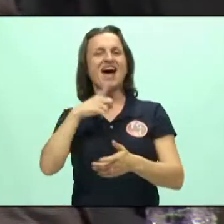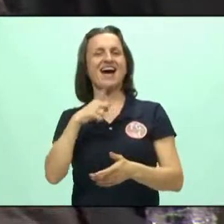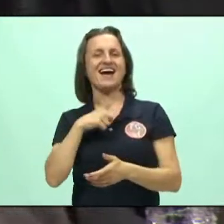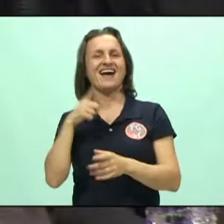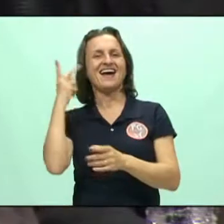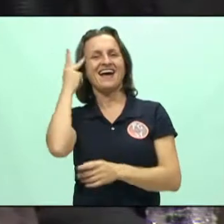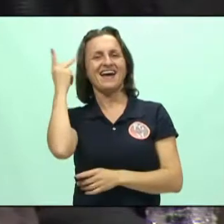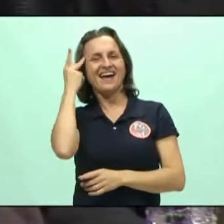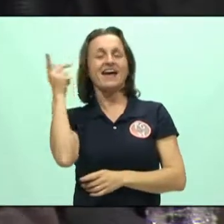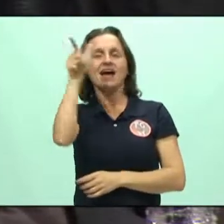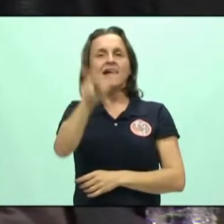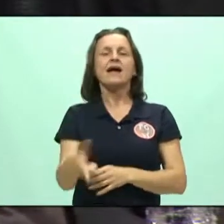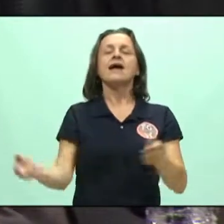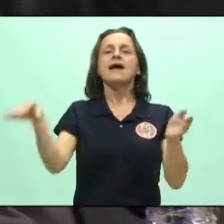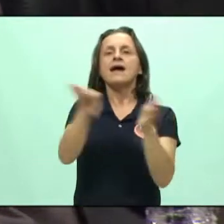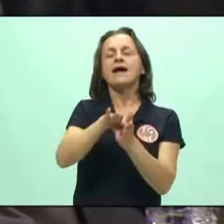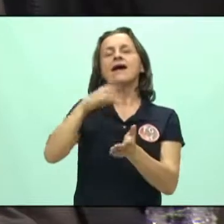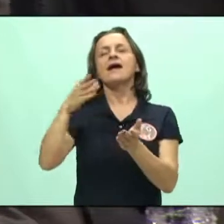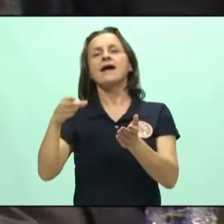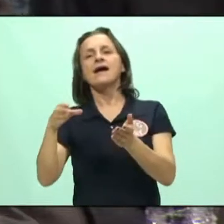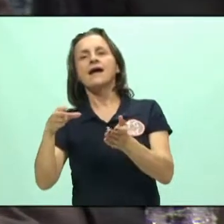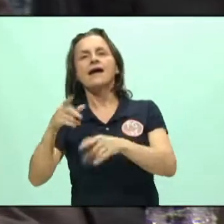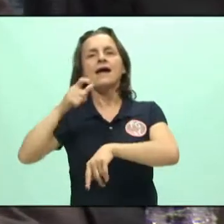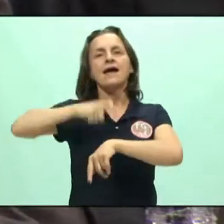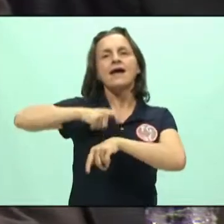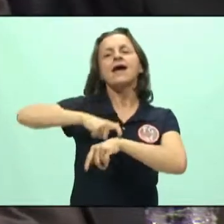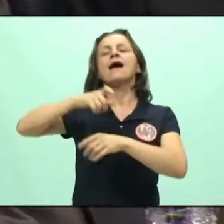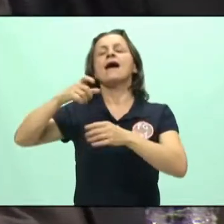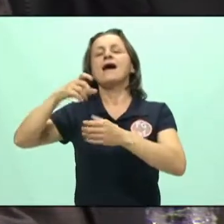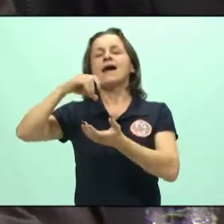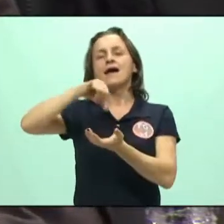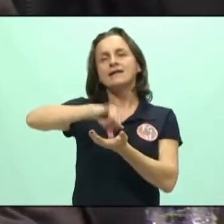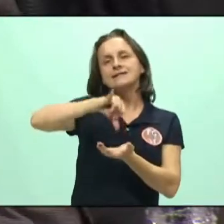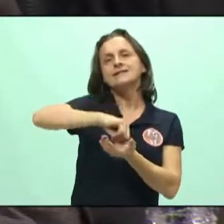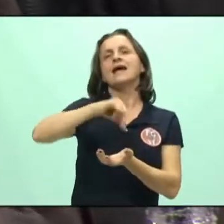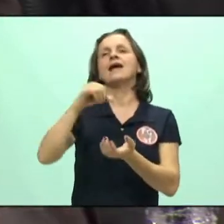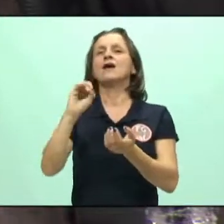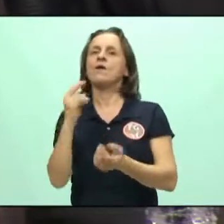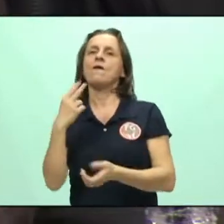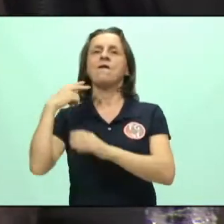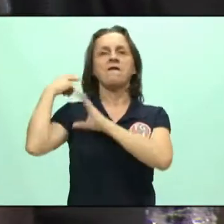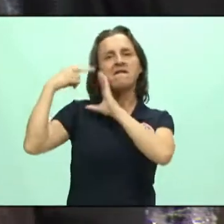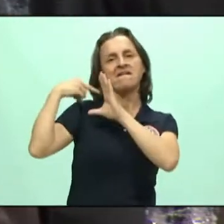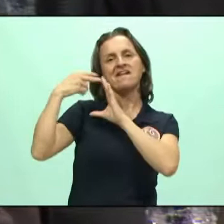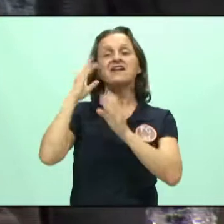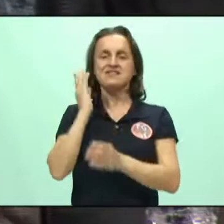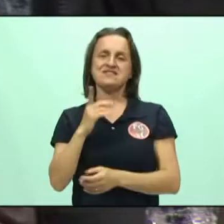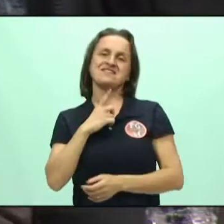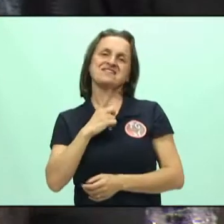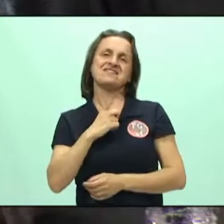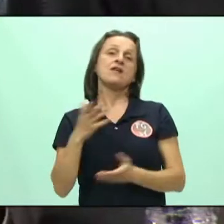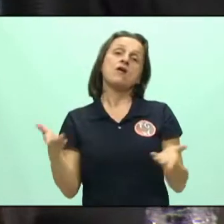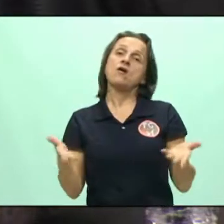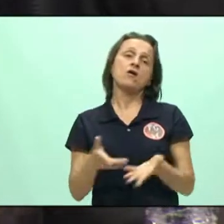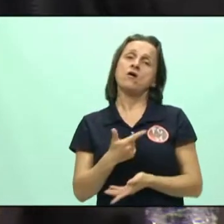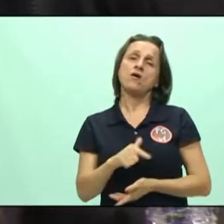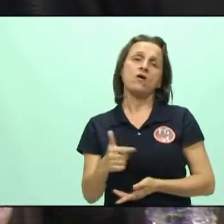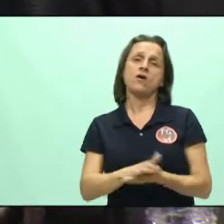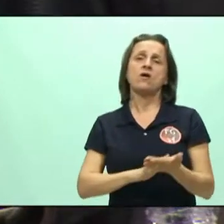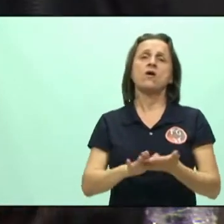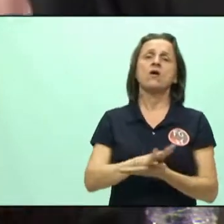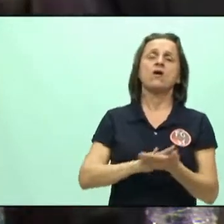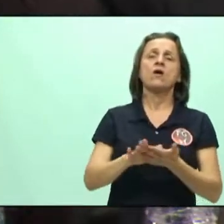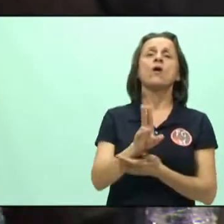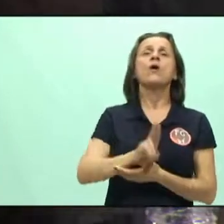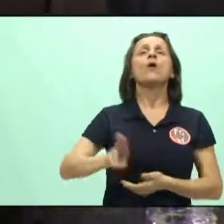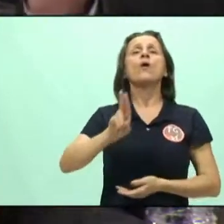chegar no centro chegar na Câmara e guardar sua bicicletinha penduradinha com segurança hoje não tem a gente ainda utiliza